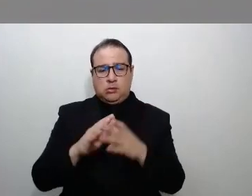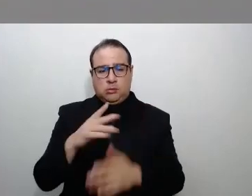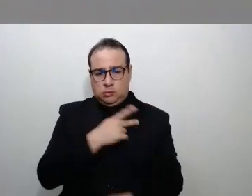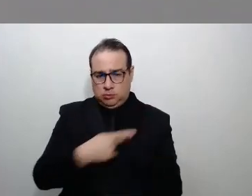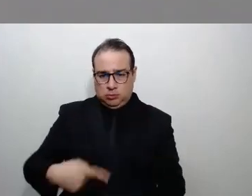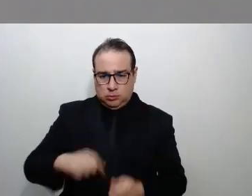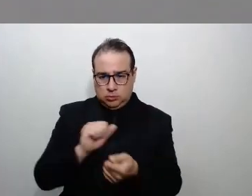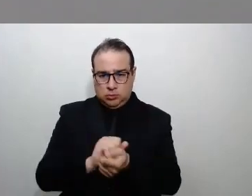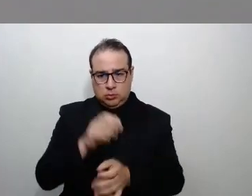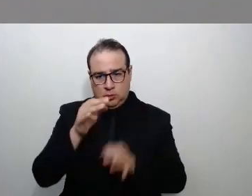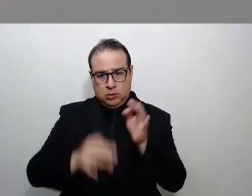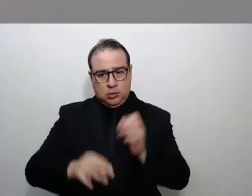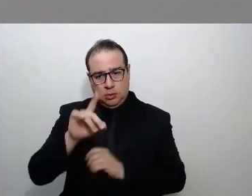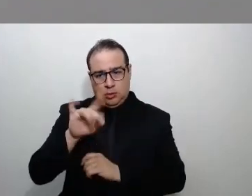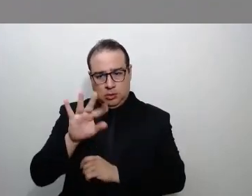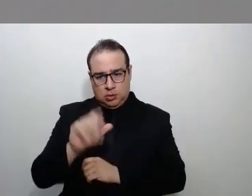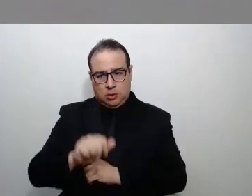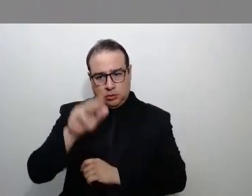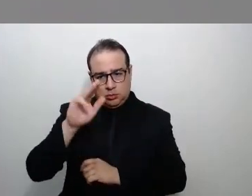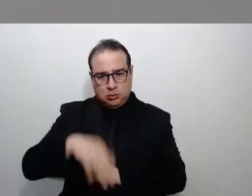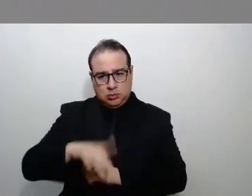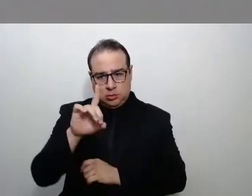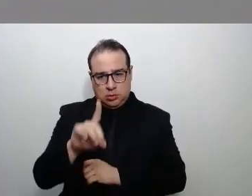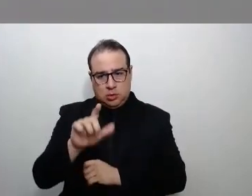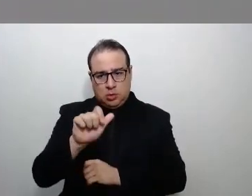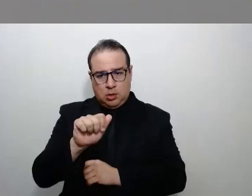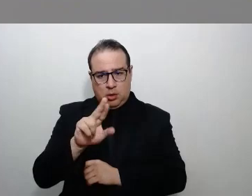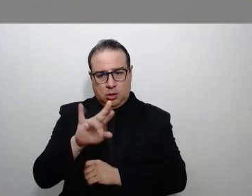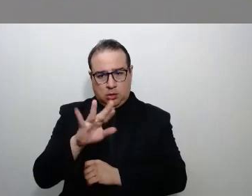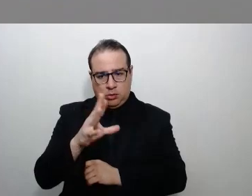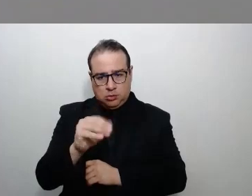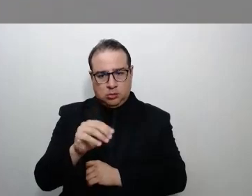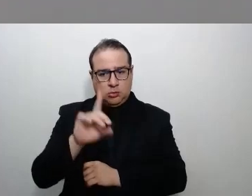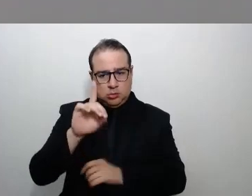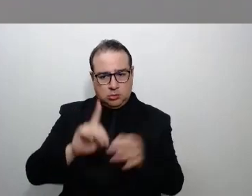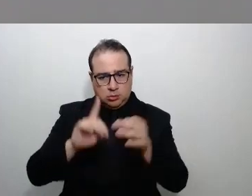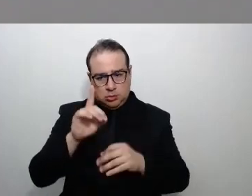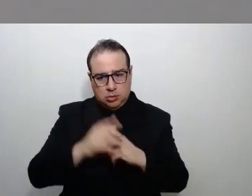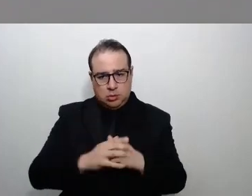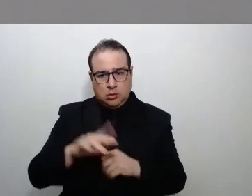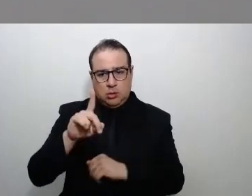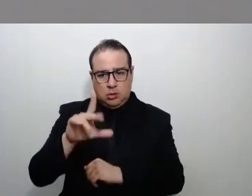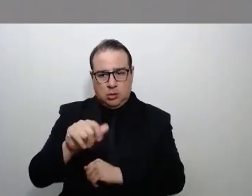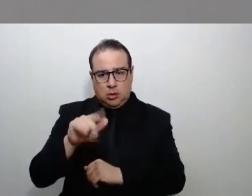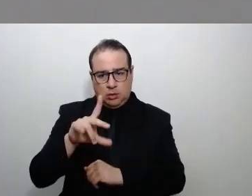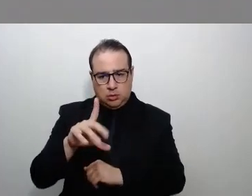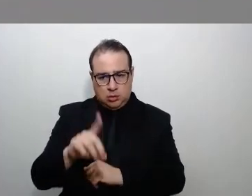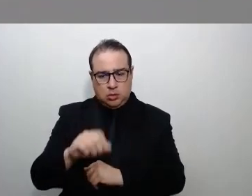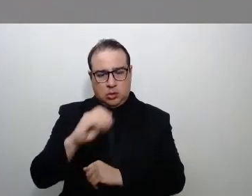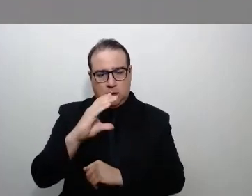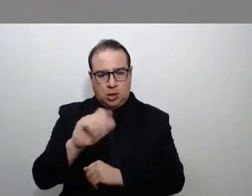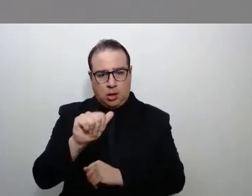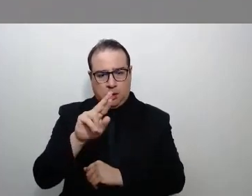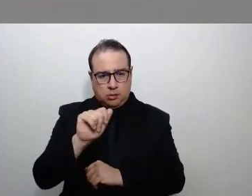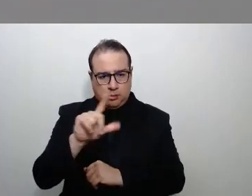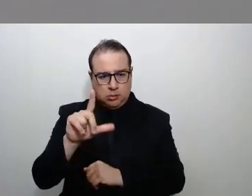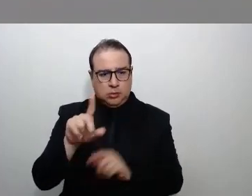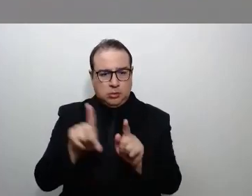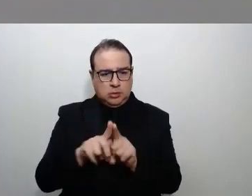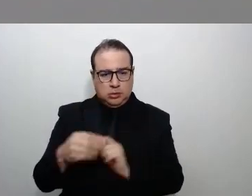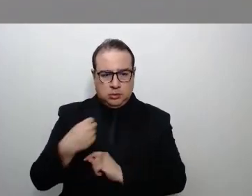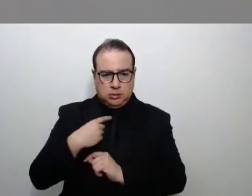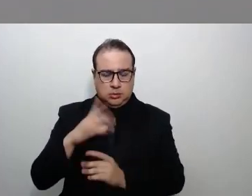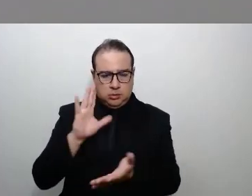Juiz de Direito Marivaldo Dantas de Araújo Juiz de Direito Diego de Almeida Cabral também registramos